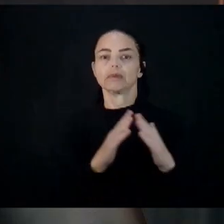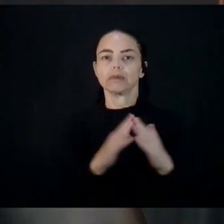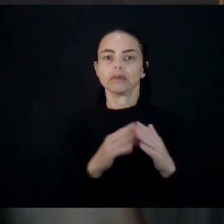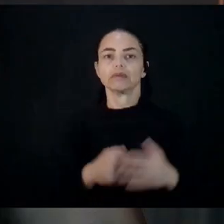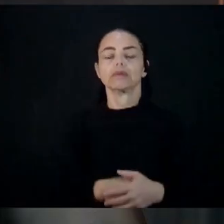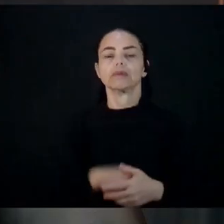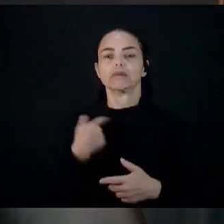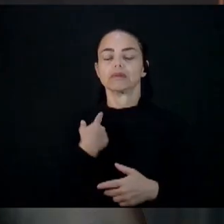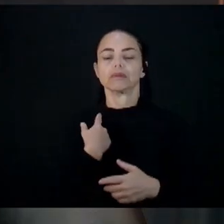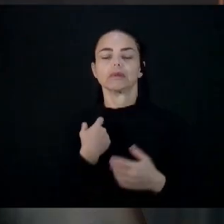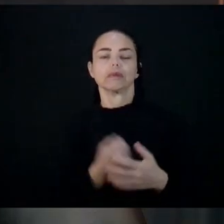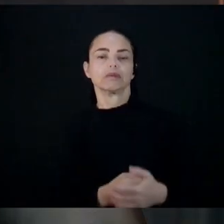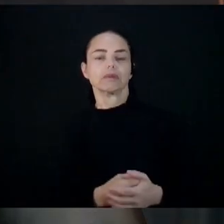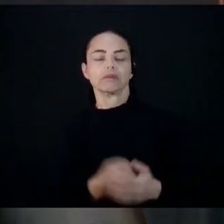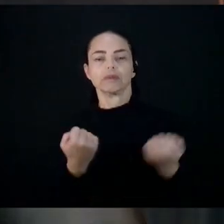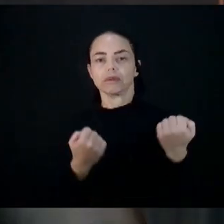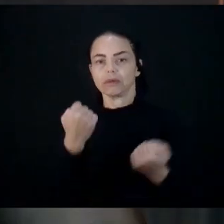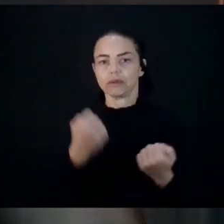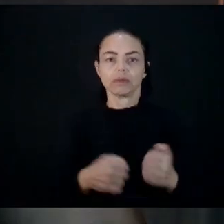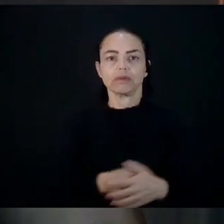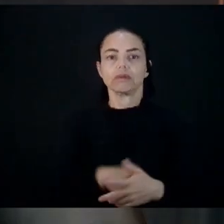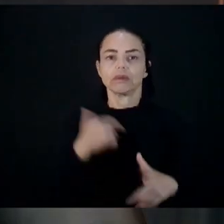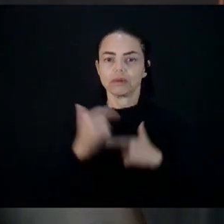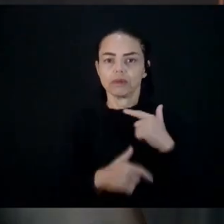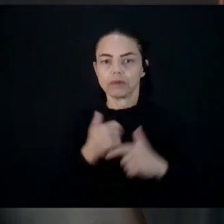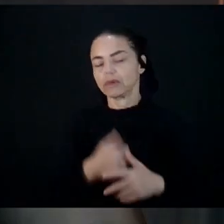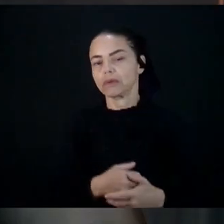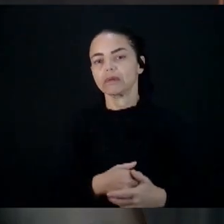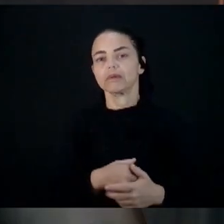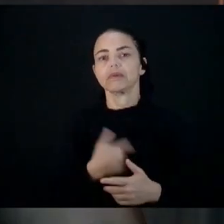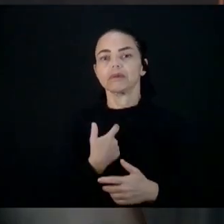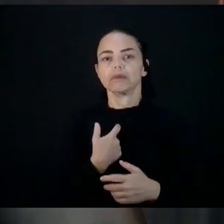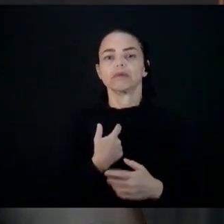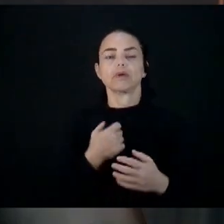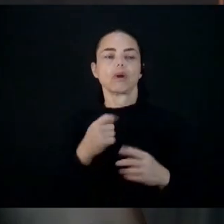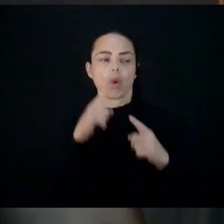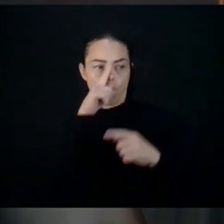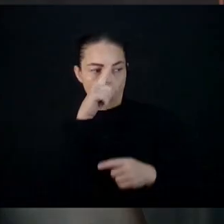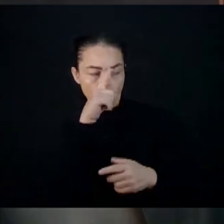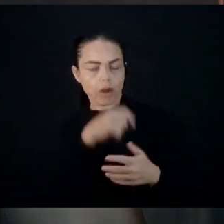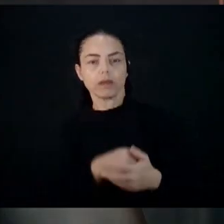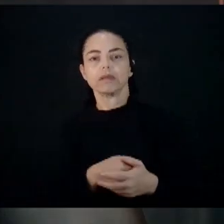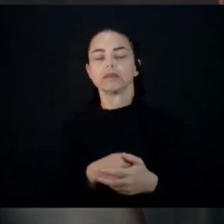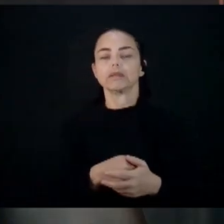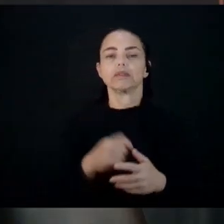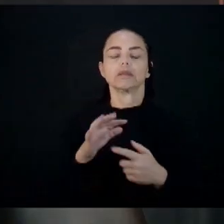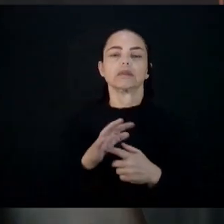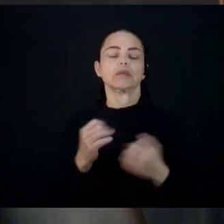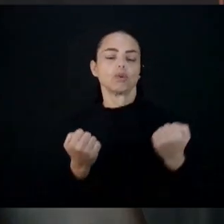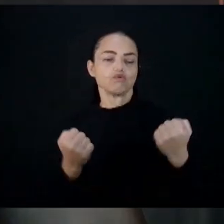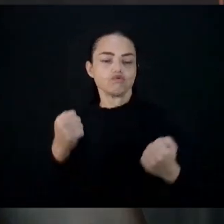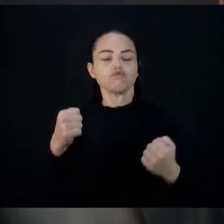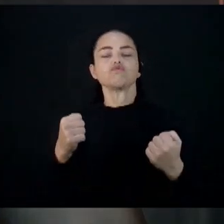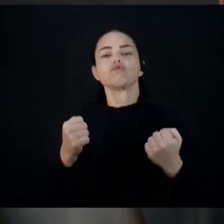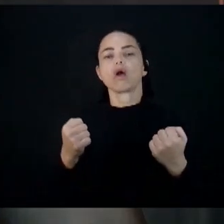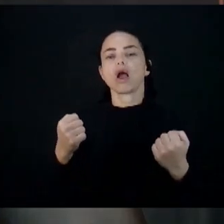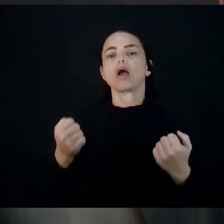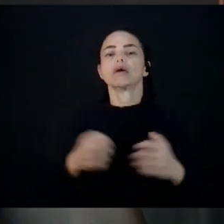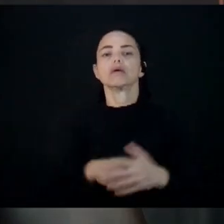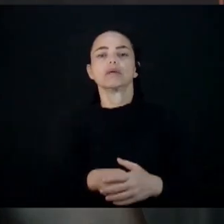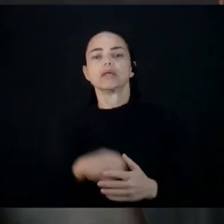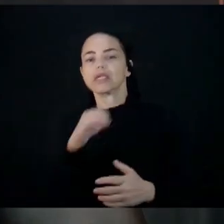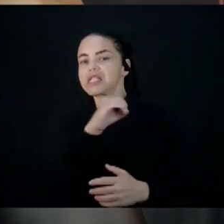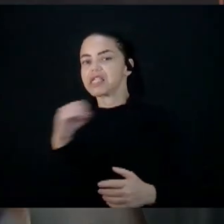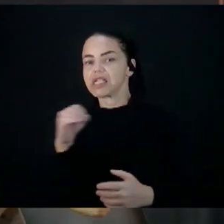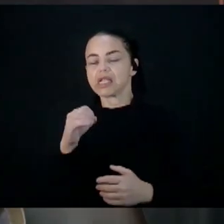vai dirigir, nem pensar. Se a pessoa trabalha com algum trabalho, né, que seja muito perigoso, um operador de máquinas, por exemplo, é zero álcool, tá? Porque